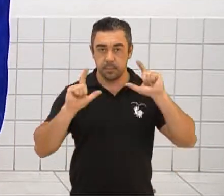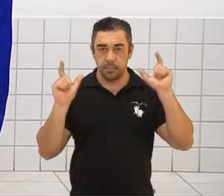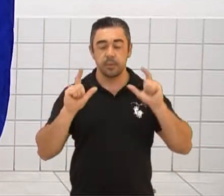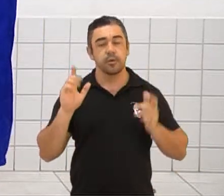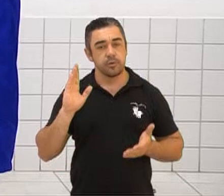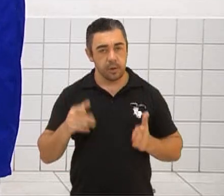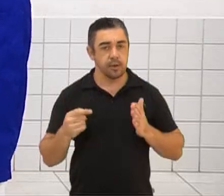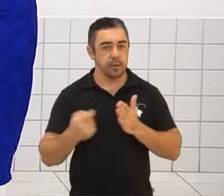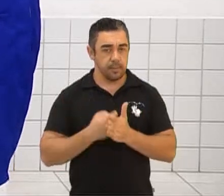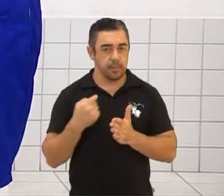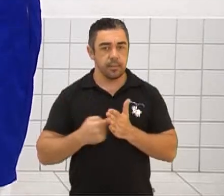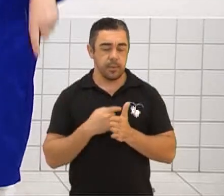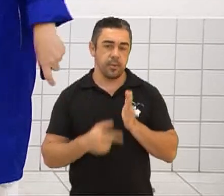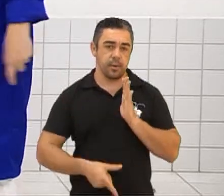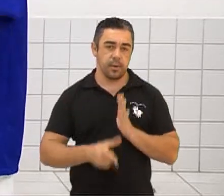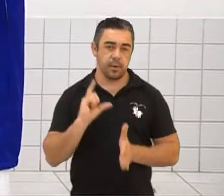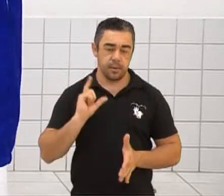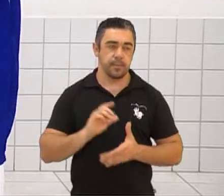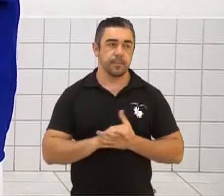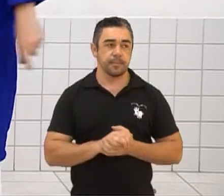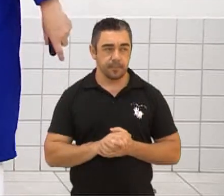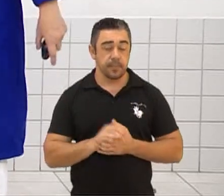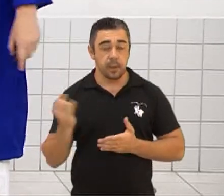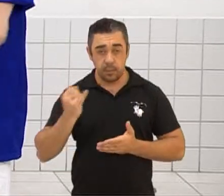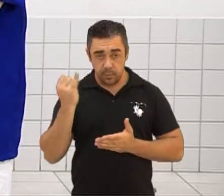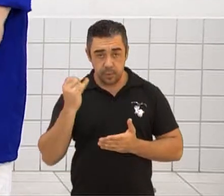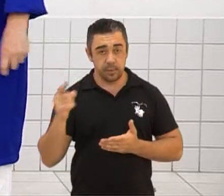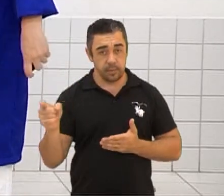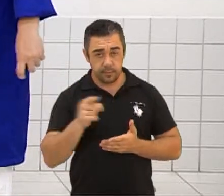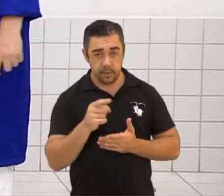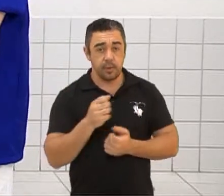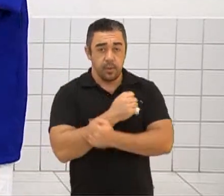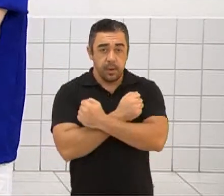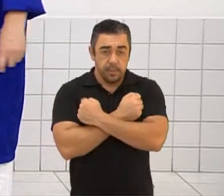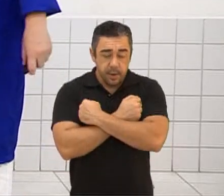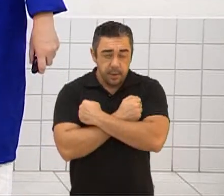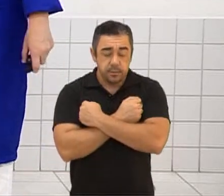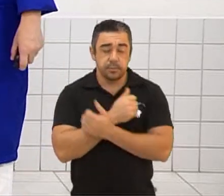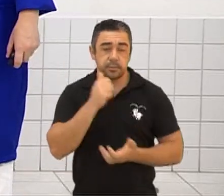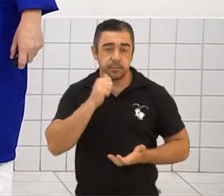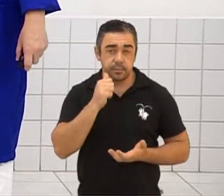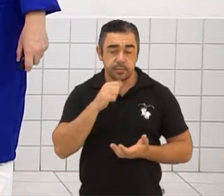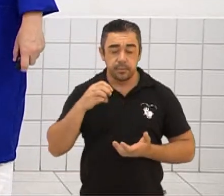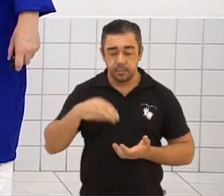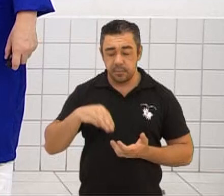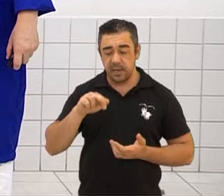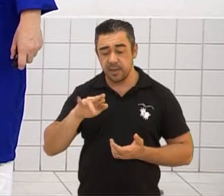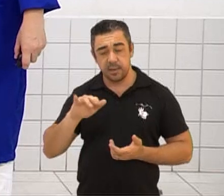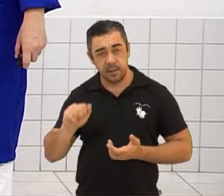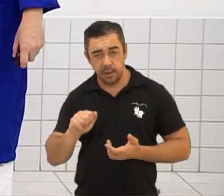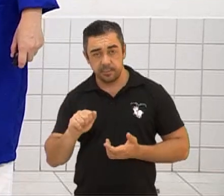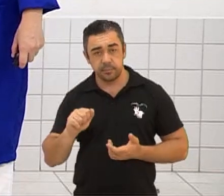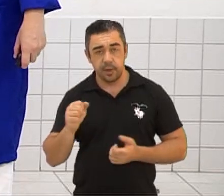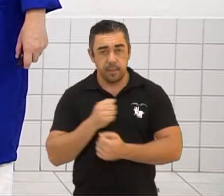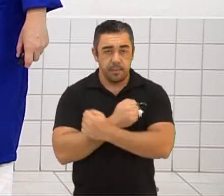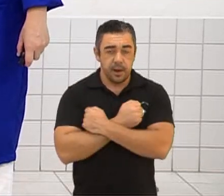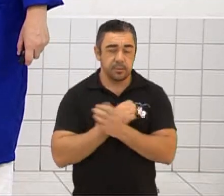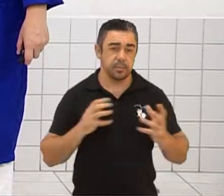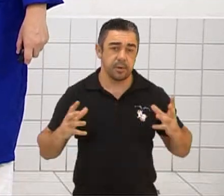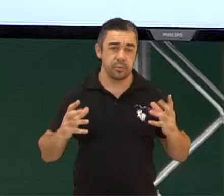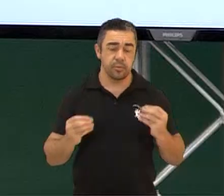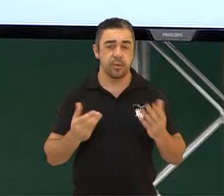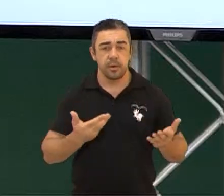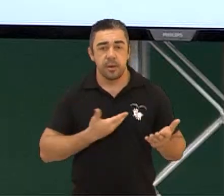já teve umas perguntinhas anteriores sobre isso, né, professor? Tivemos, é importante. Mas tem um abraço aqui, tá? A Maria Assunção está mandando um abraço, né, para todos os